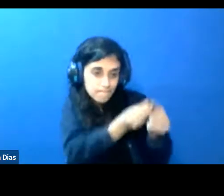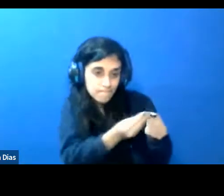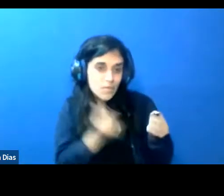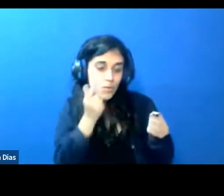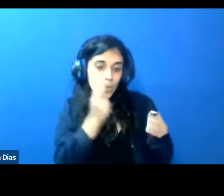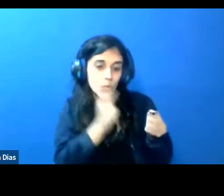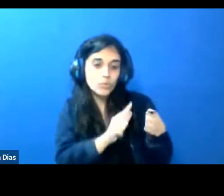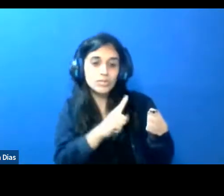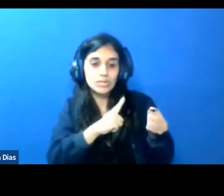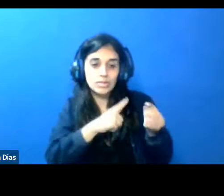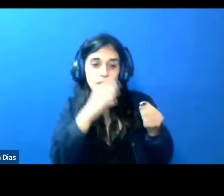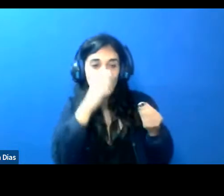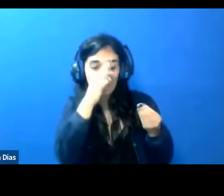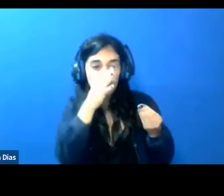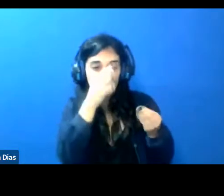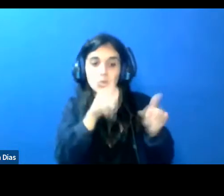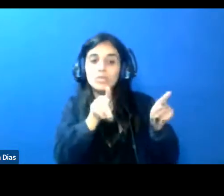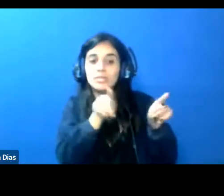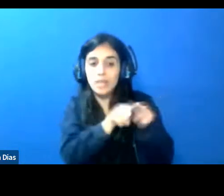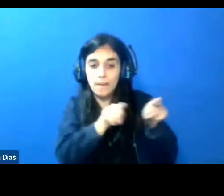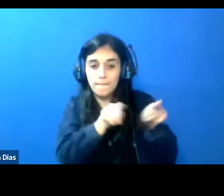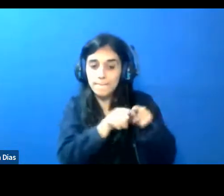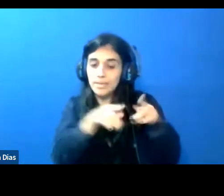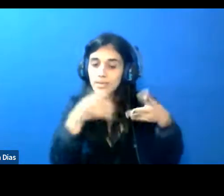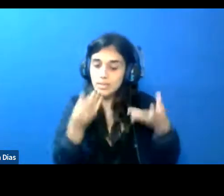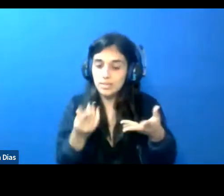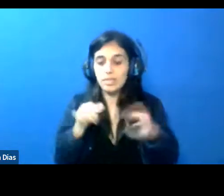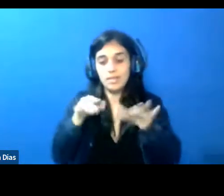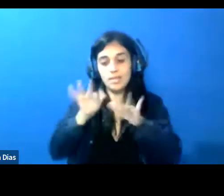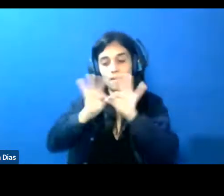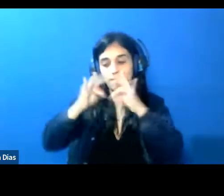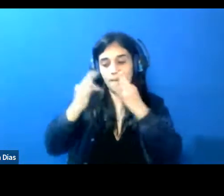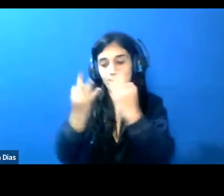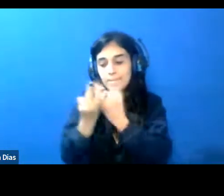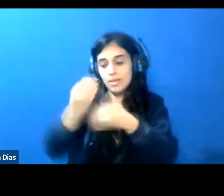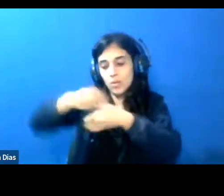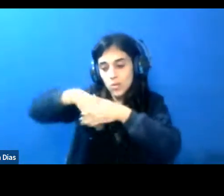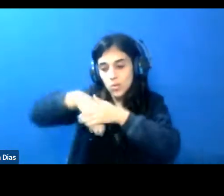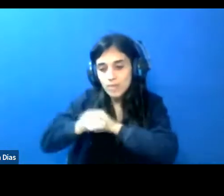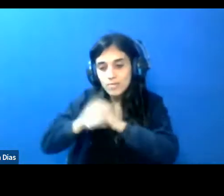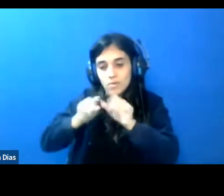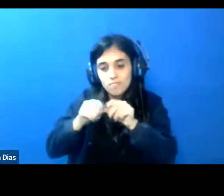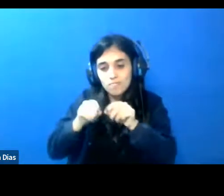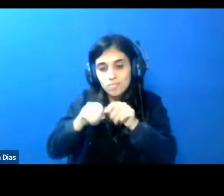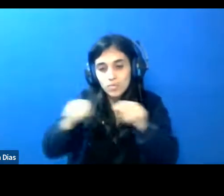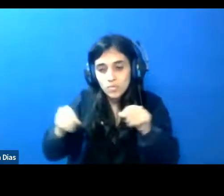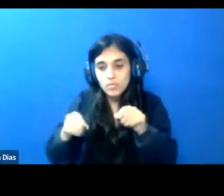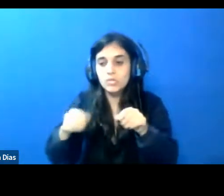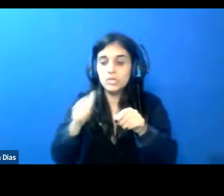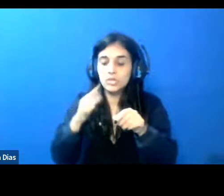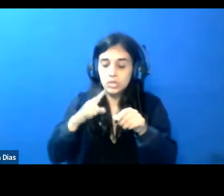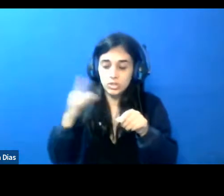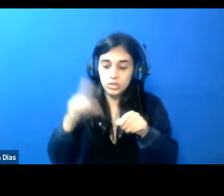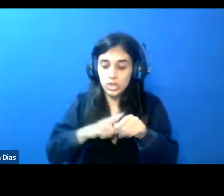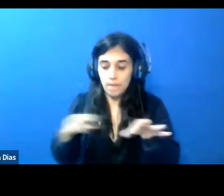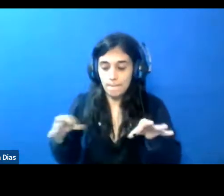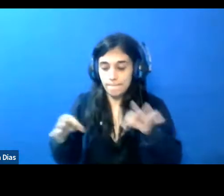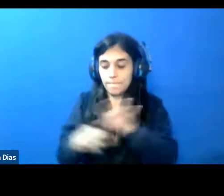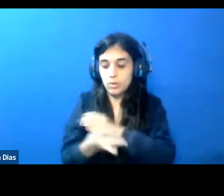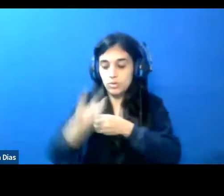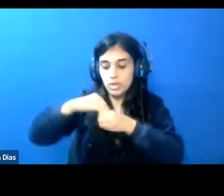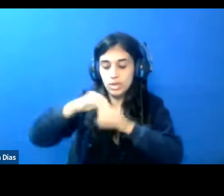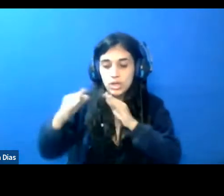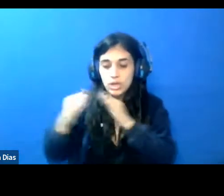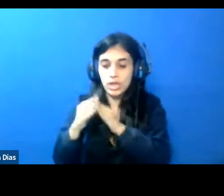sempre participaram e que guardaram, que tinham agora para multiplicar e passar para outras pessoas. Então, os